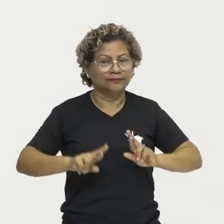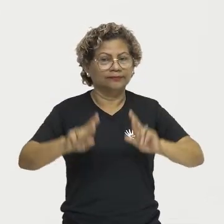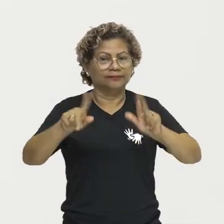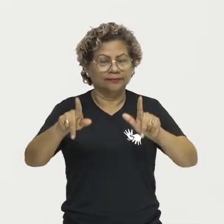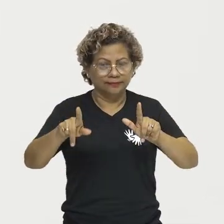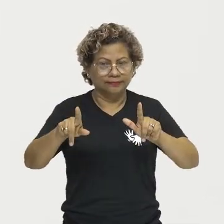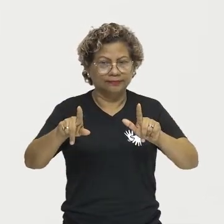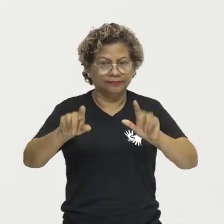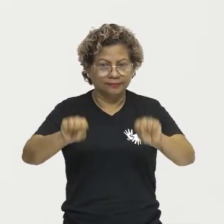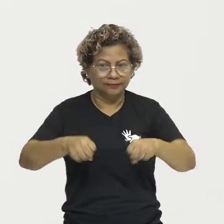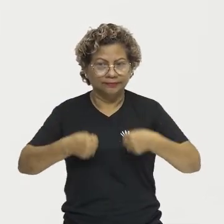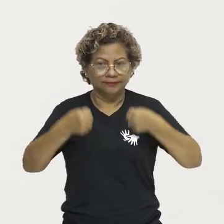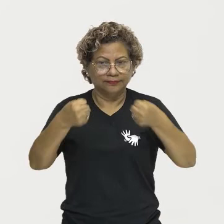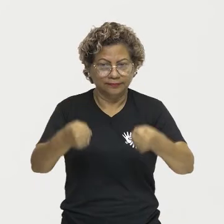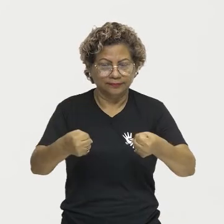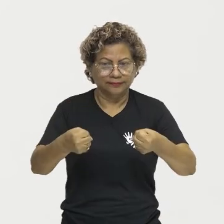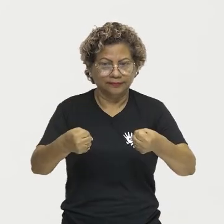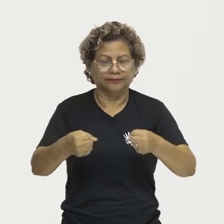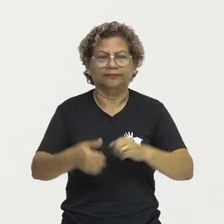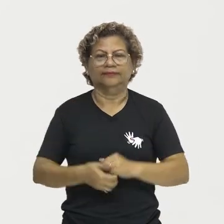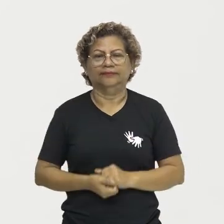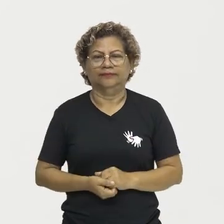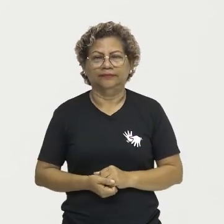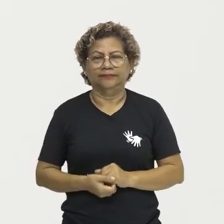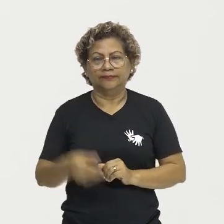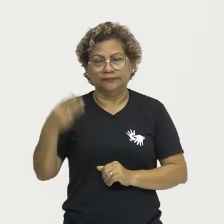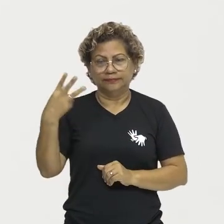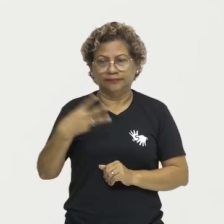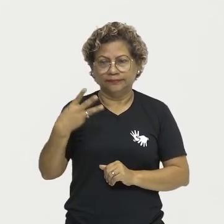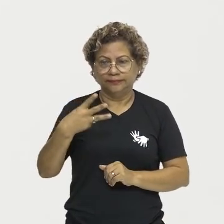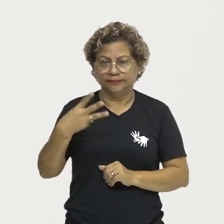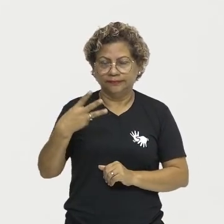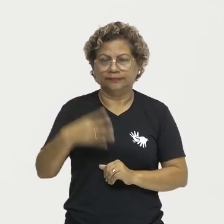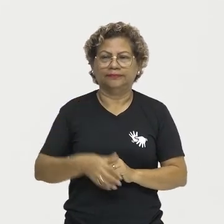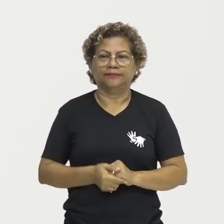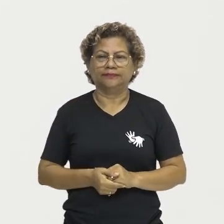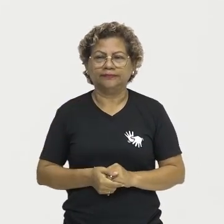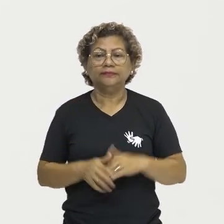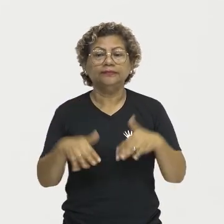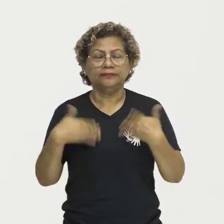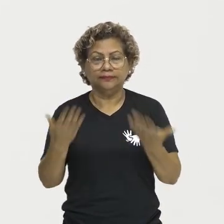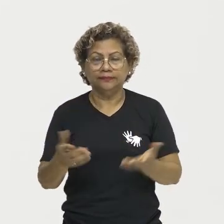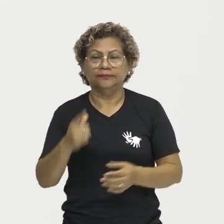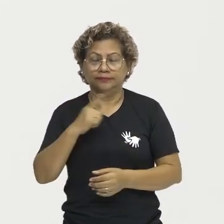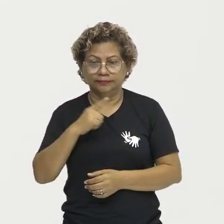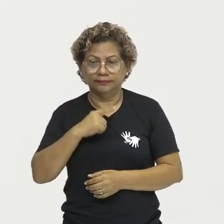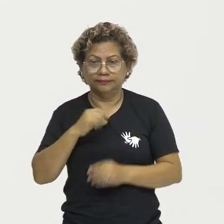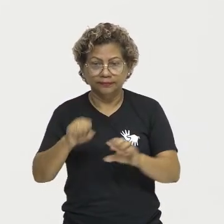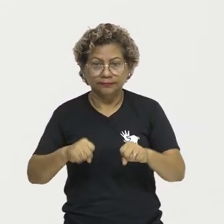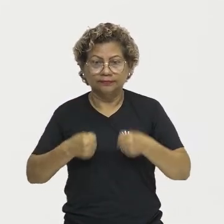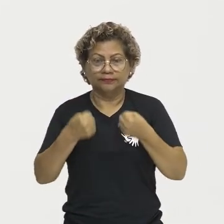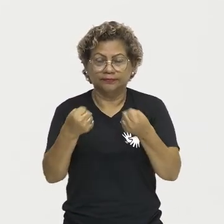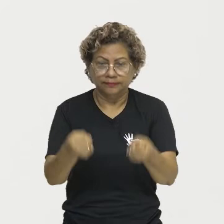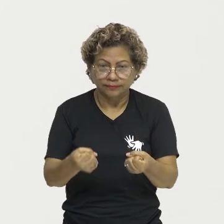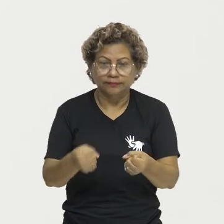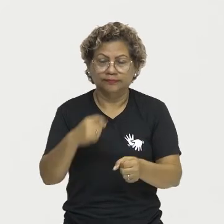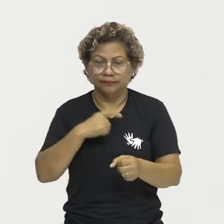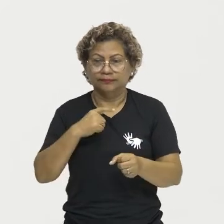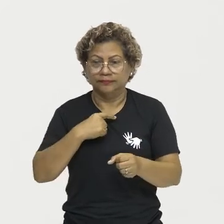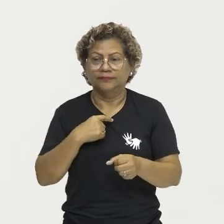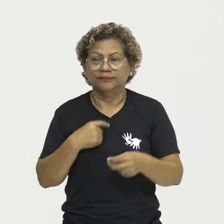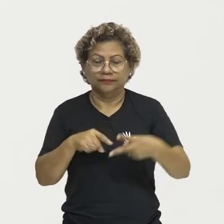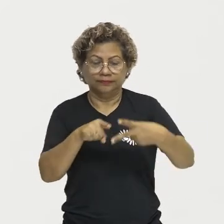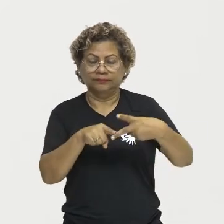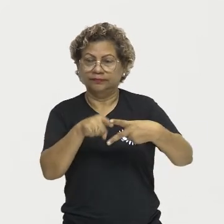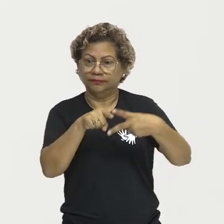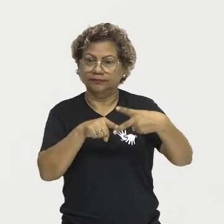entre as forças que estão sendo aplicadas. E o terceiro caso é quando eu tenho forças que formam entre si um ângulo de 90